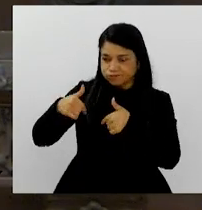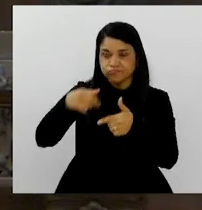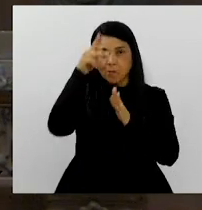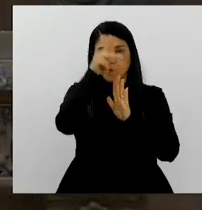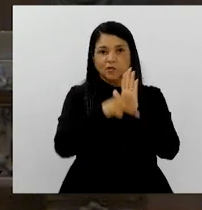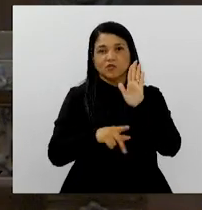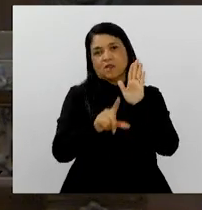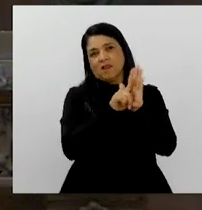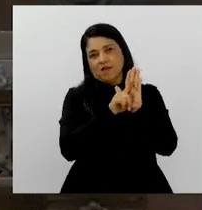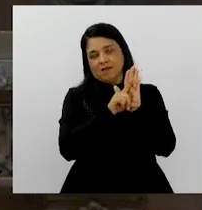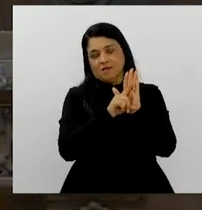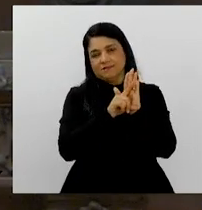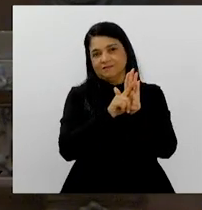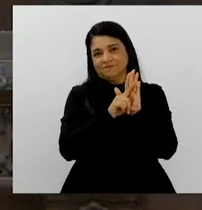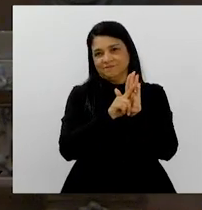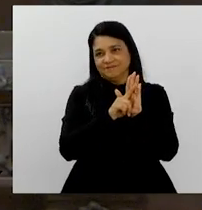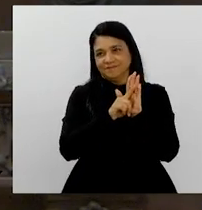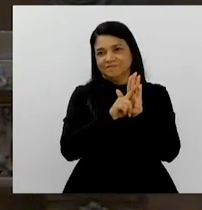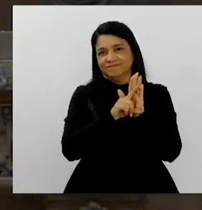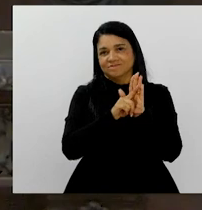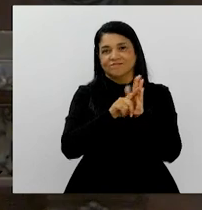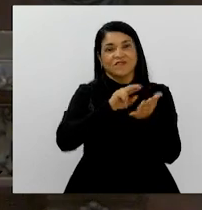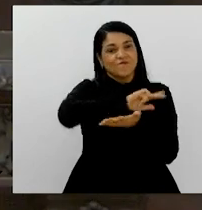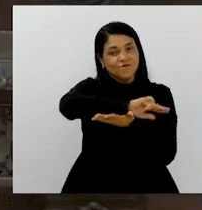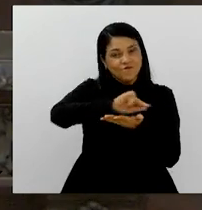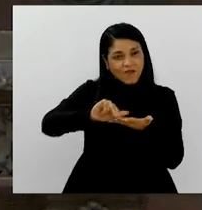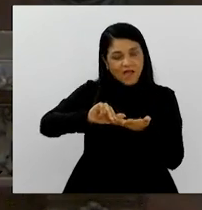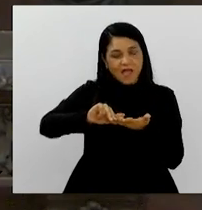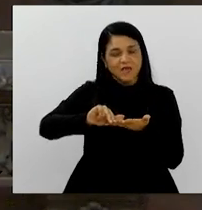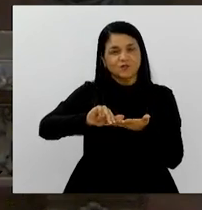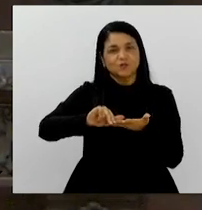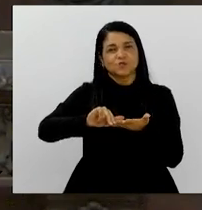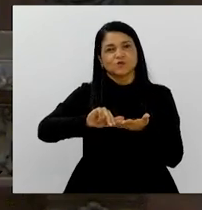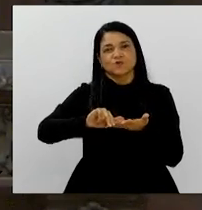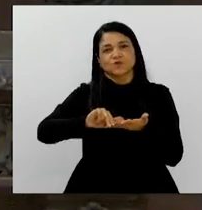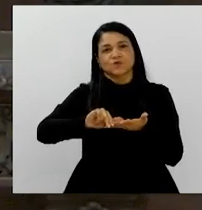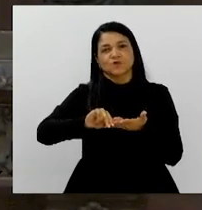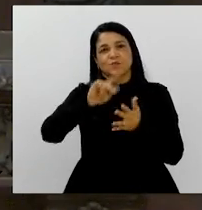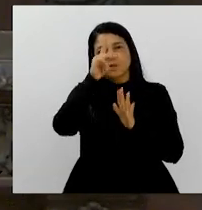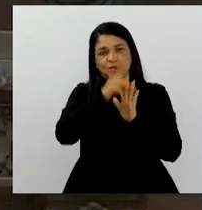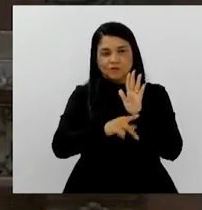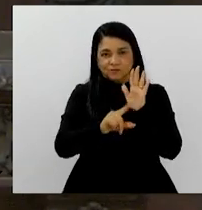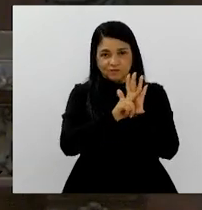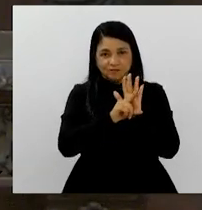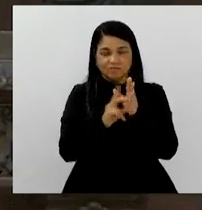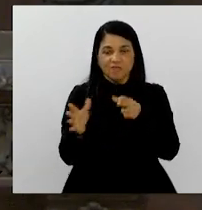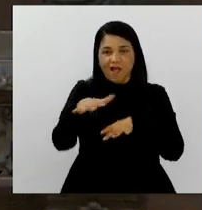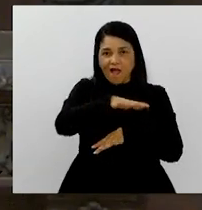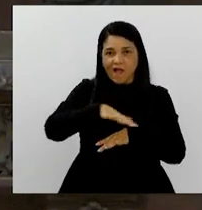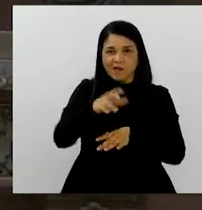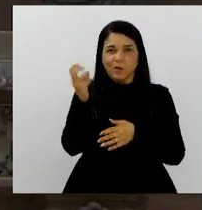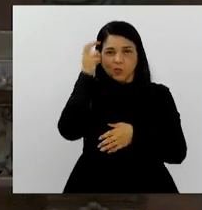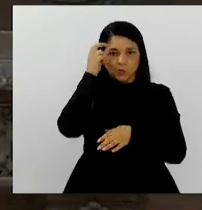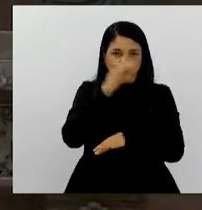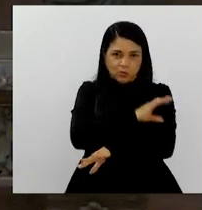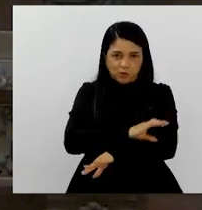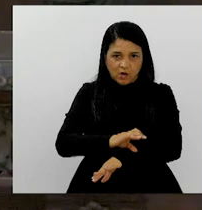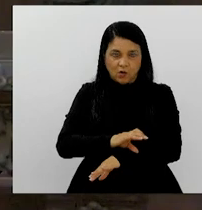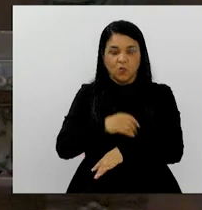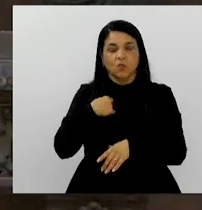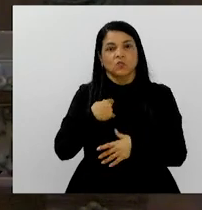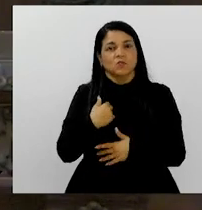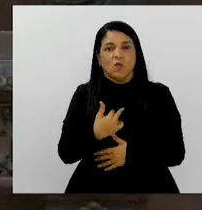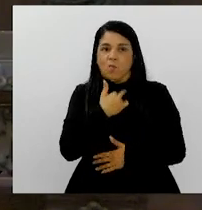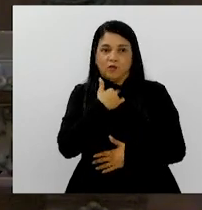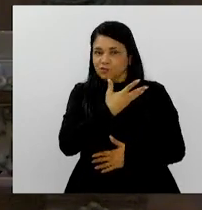lei, vários deles, ou a maioria deles, na área cultural. Não posso deixar de citar aqui